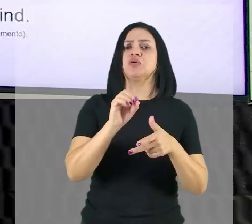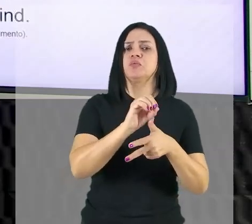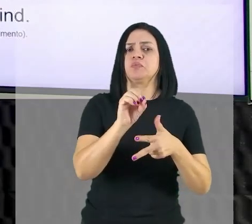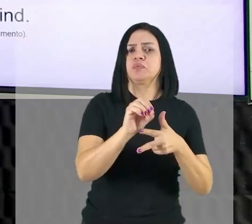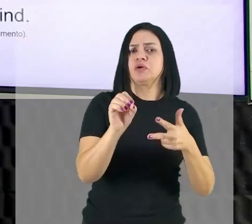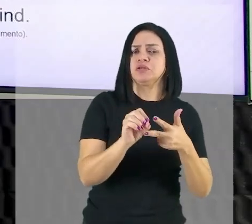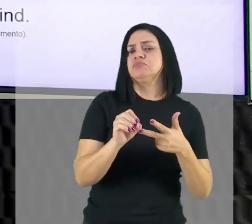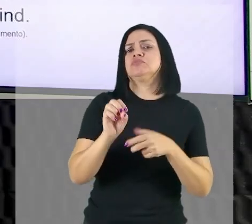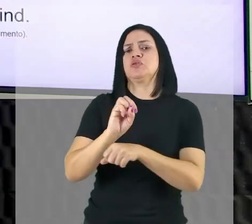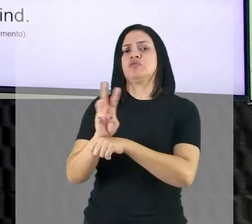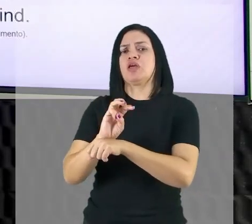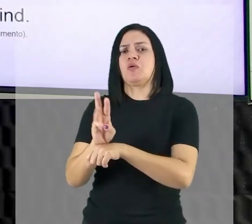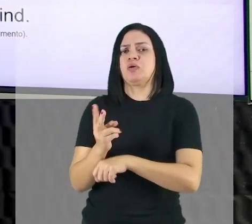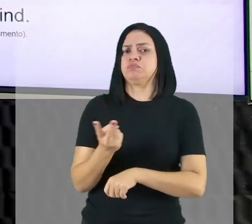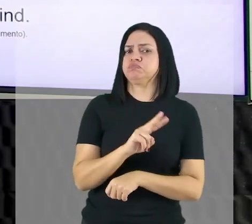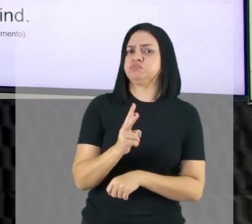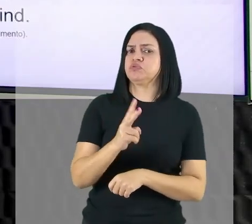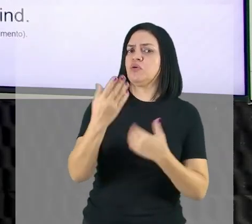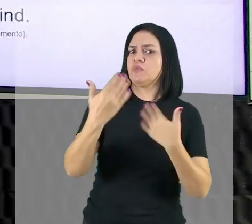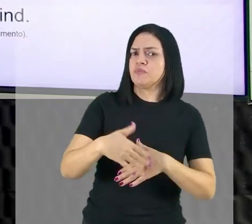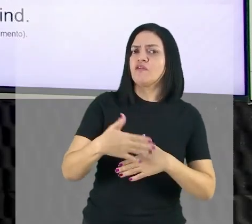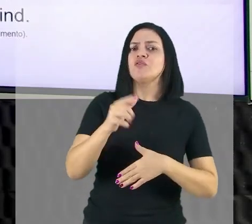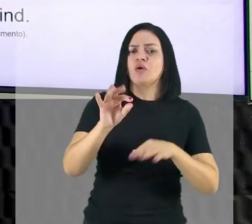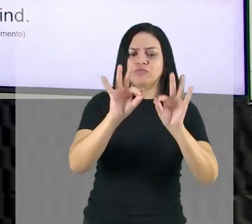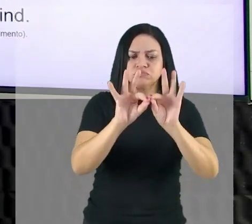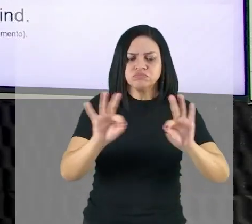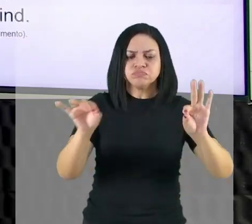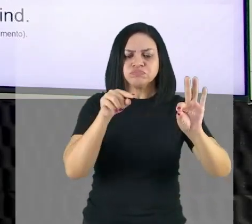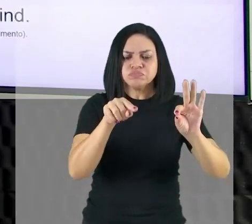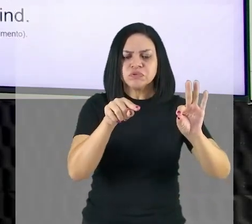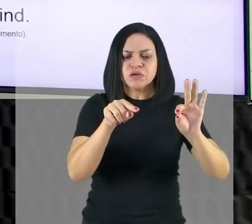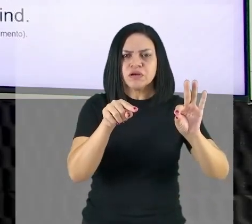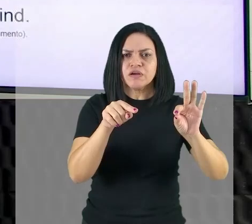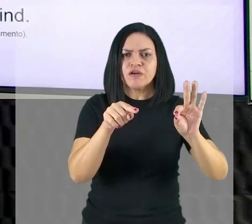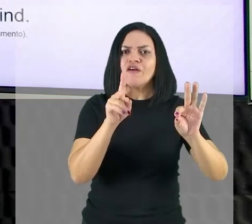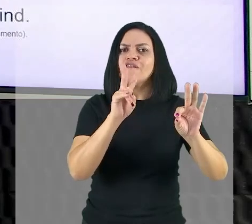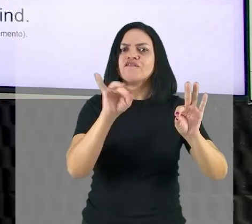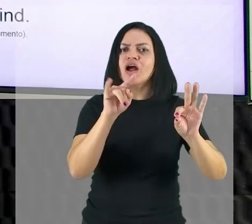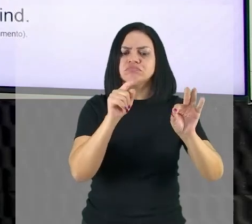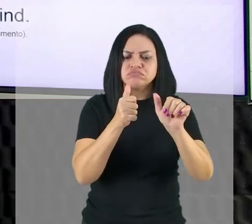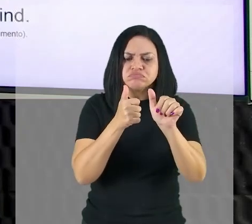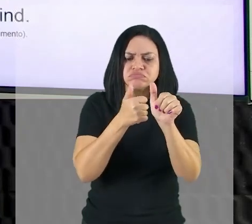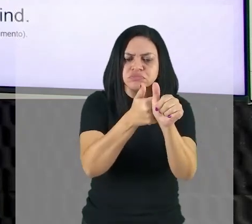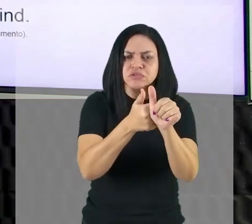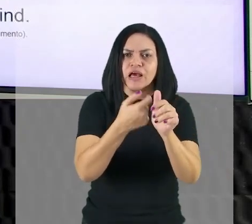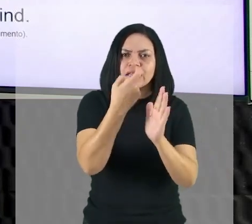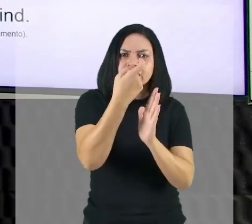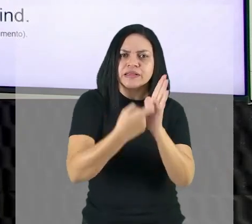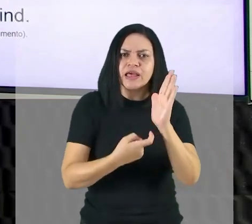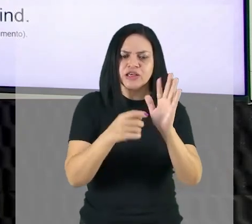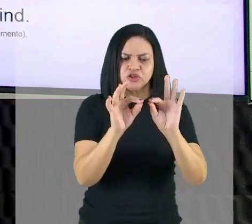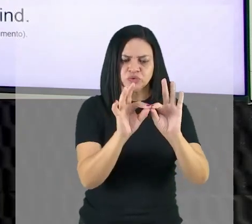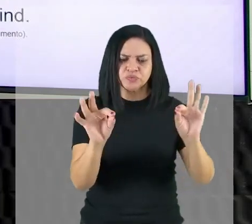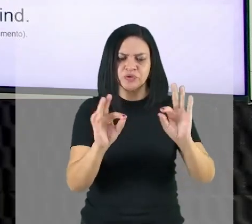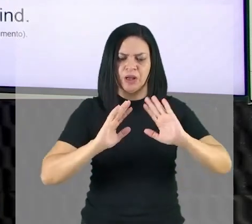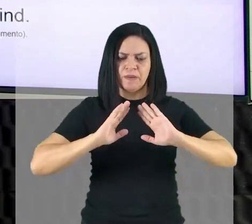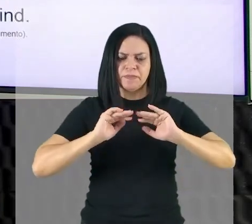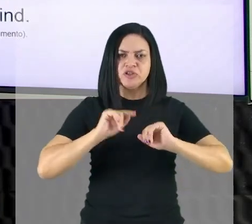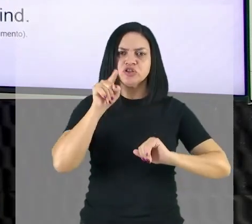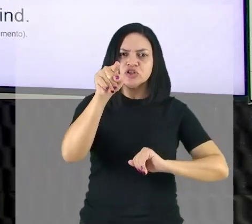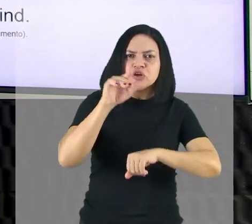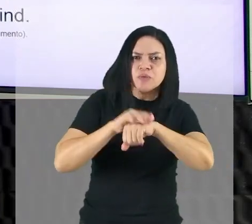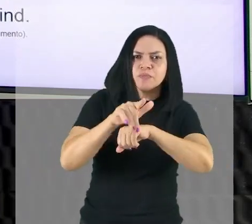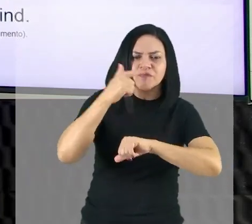um enunciado para vocês com um direcionamento. Então, ele vai destacar alguma coisa que está lá no texto e pedir para você